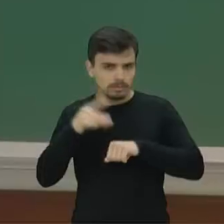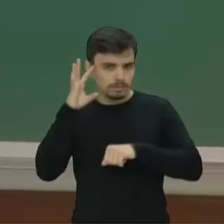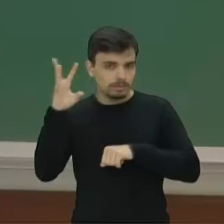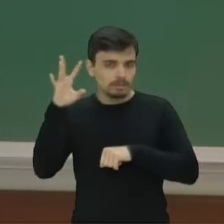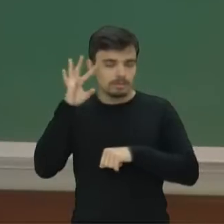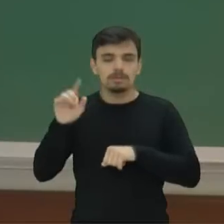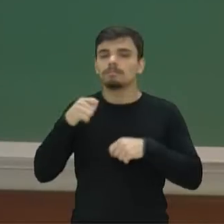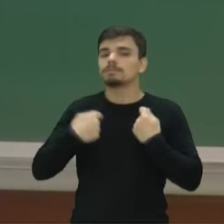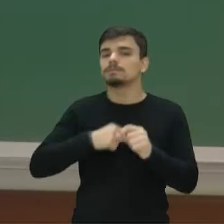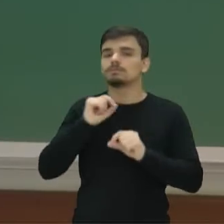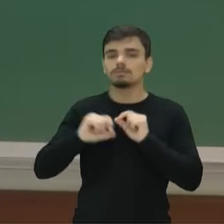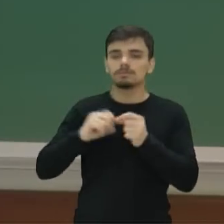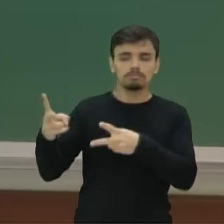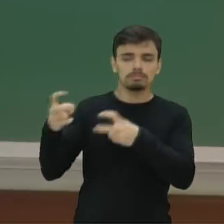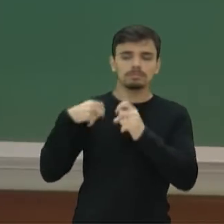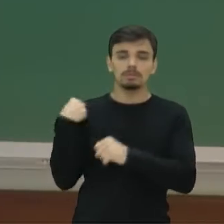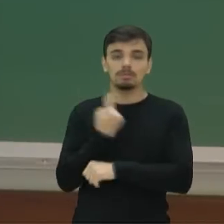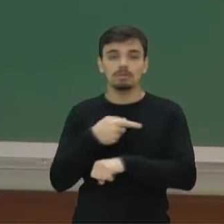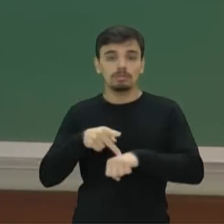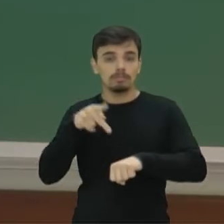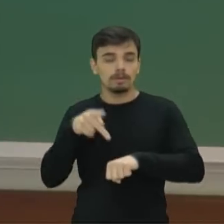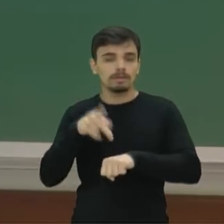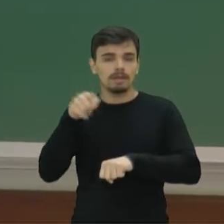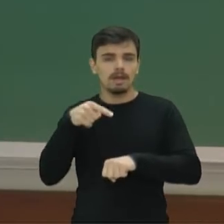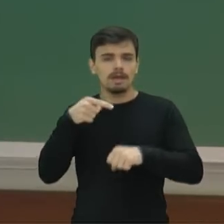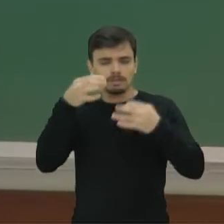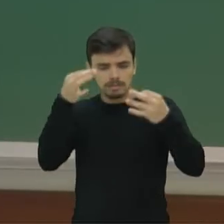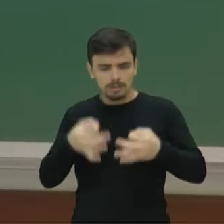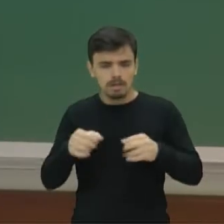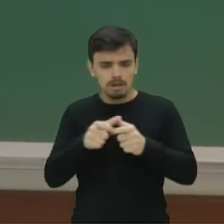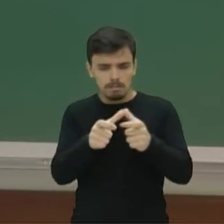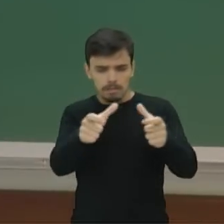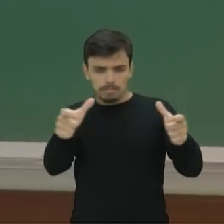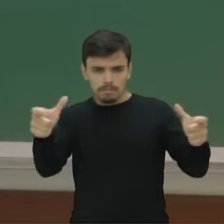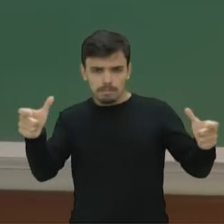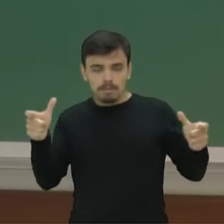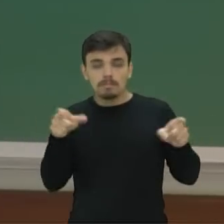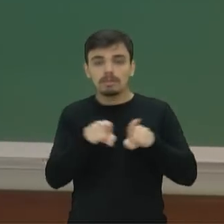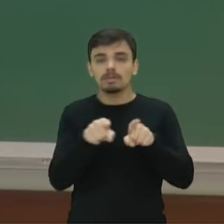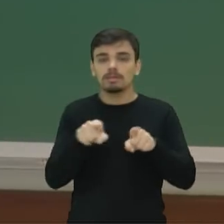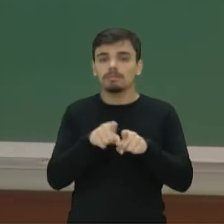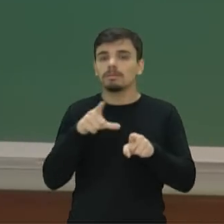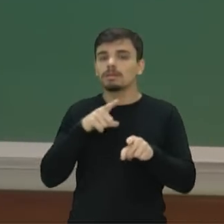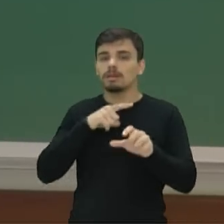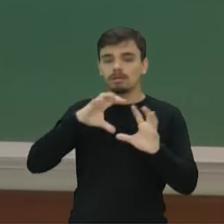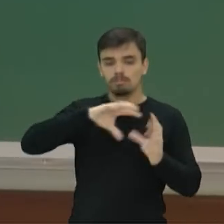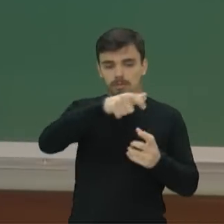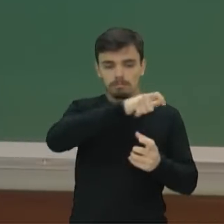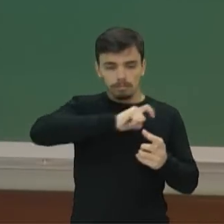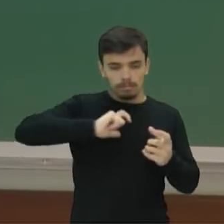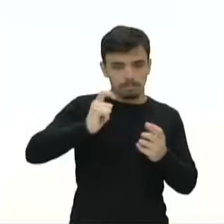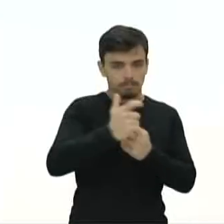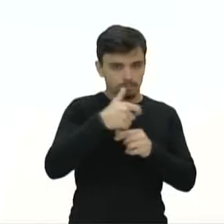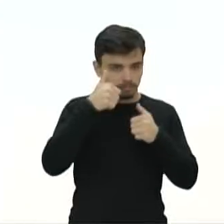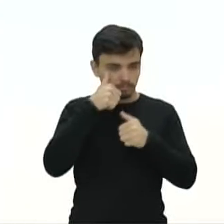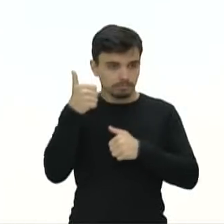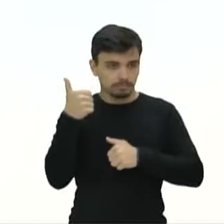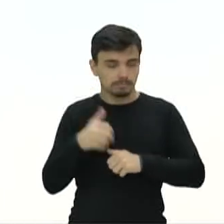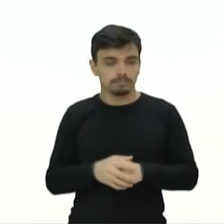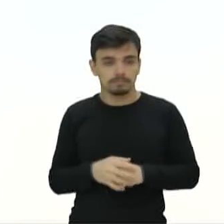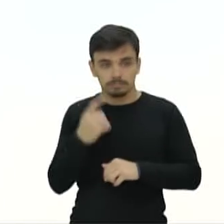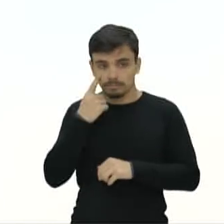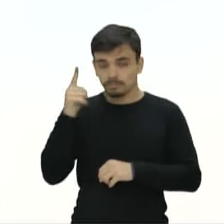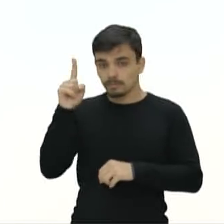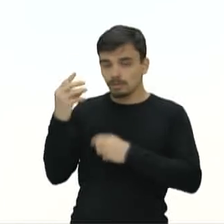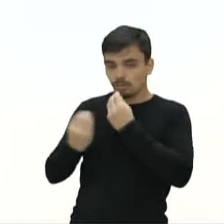reflexão, a gente tem que perceber que o nosso país é um país extremamente grande, é um país de dimensões continentais. Olha na tela ali, ó, você está vendo